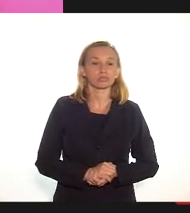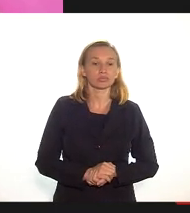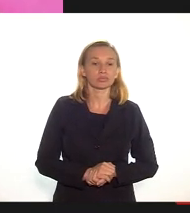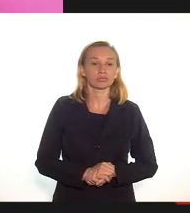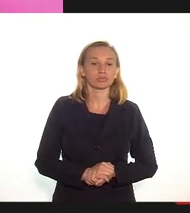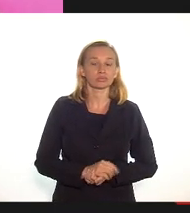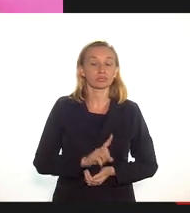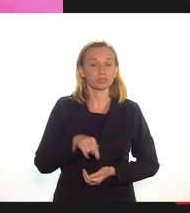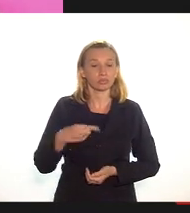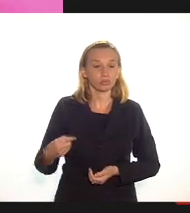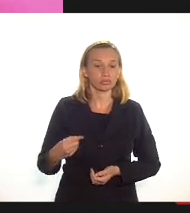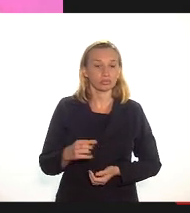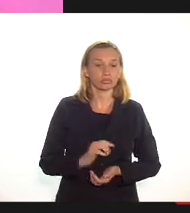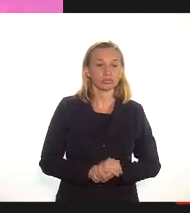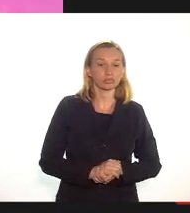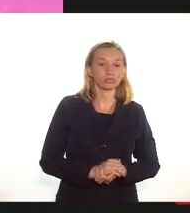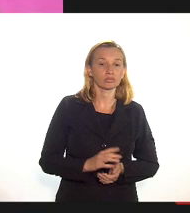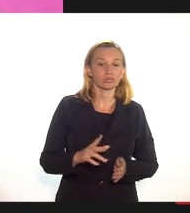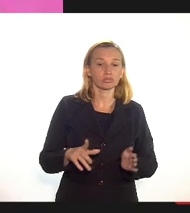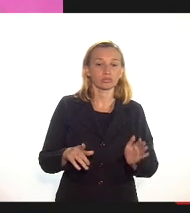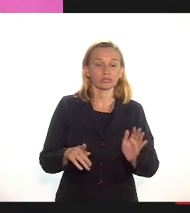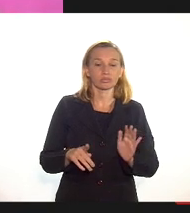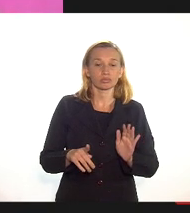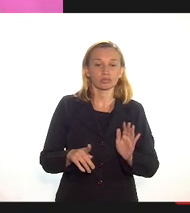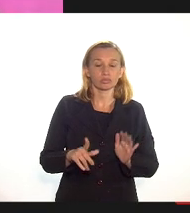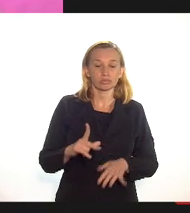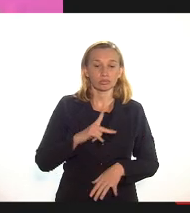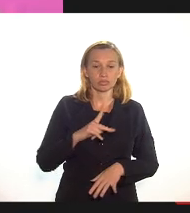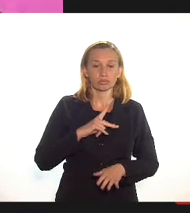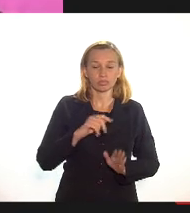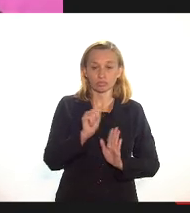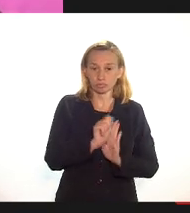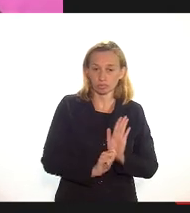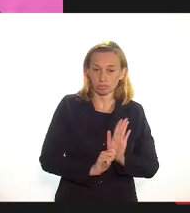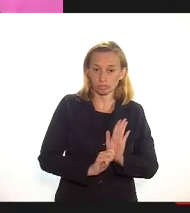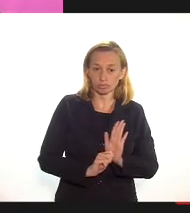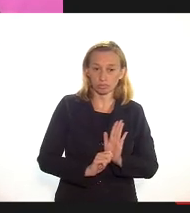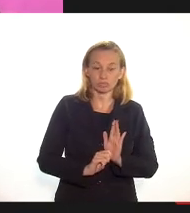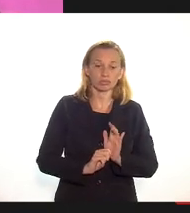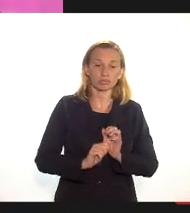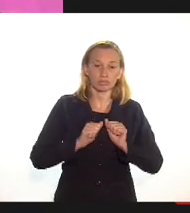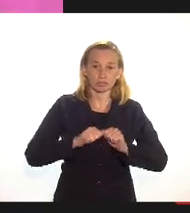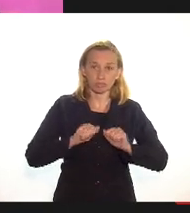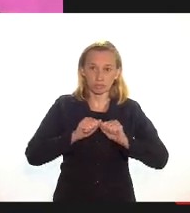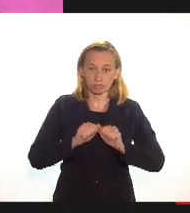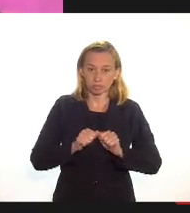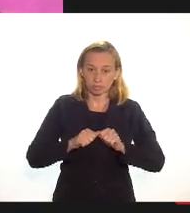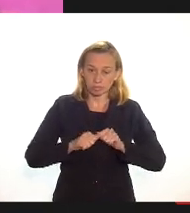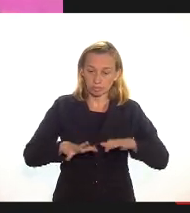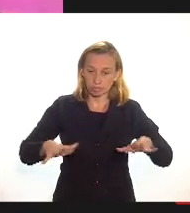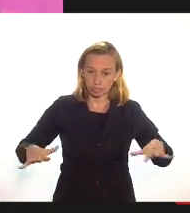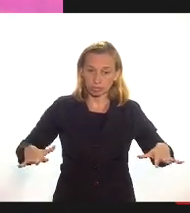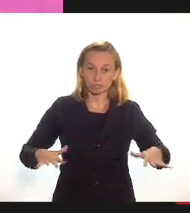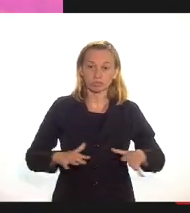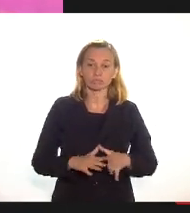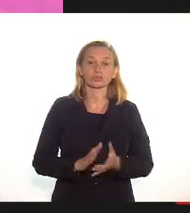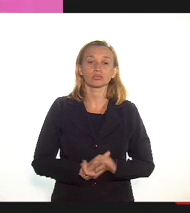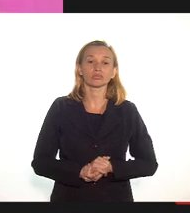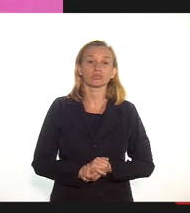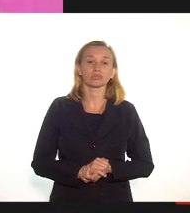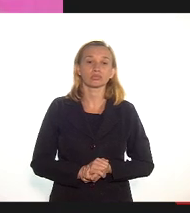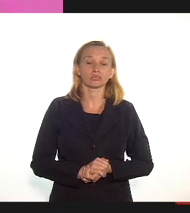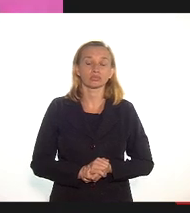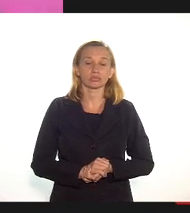A outra é a questão desse próprio relatório, né, um relatório ampliado, que é para